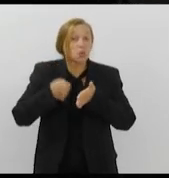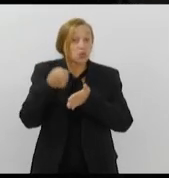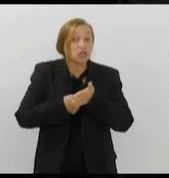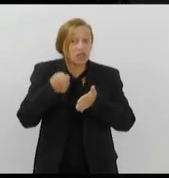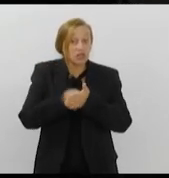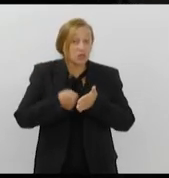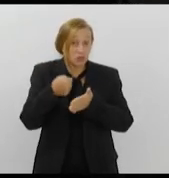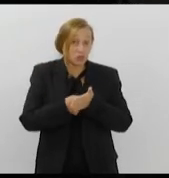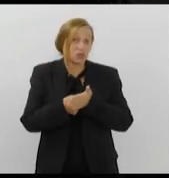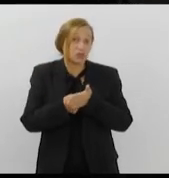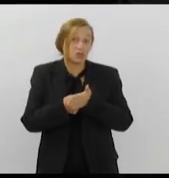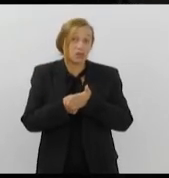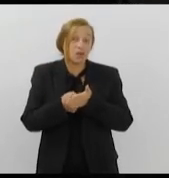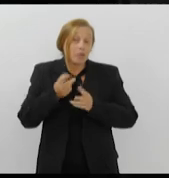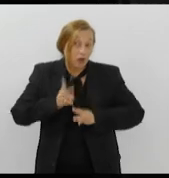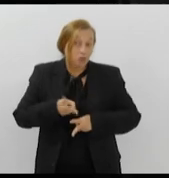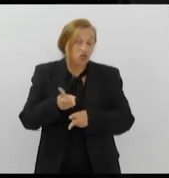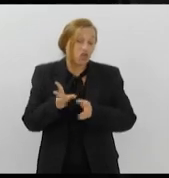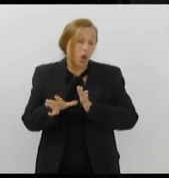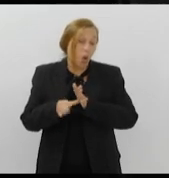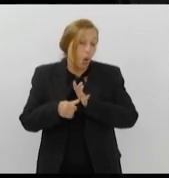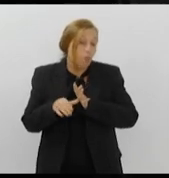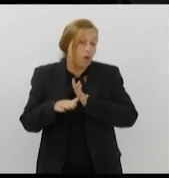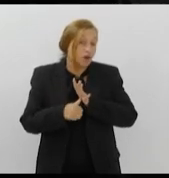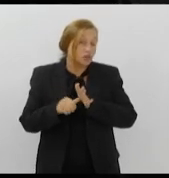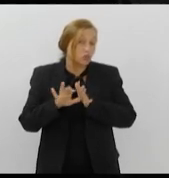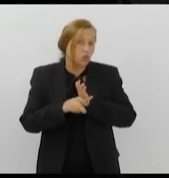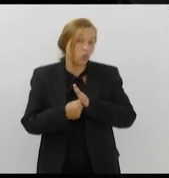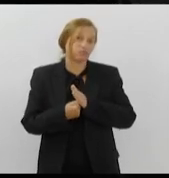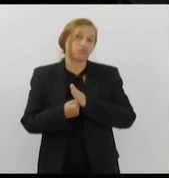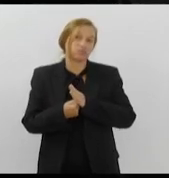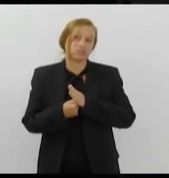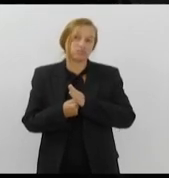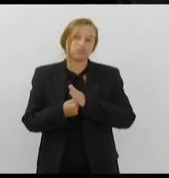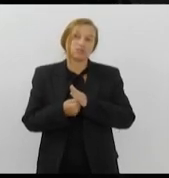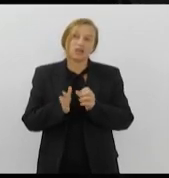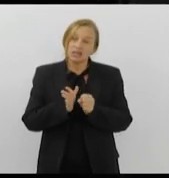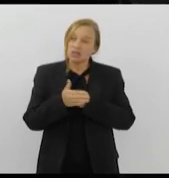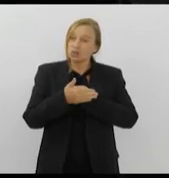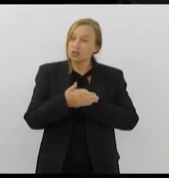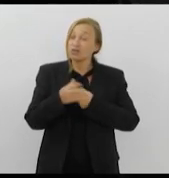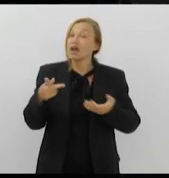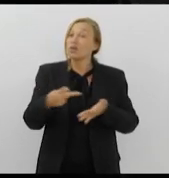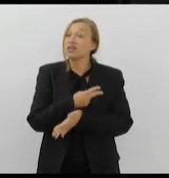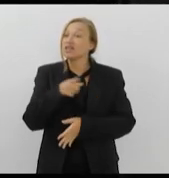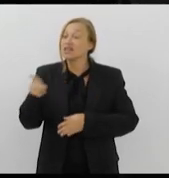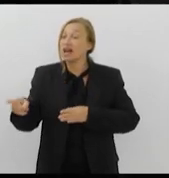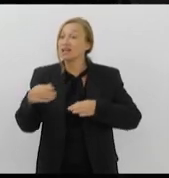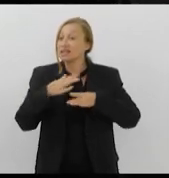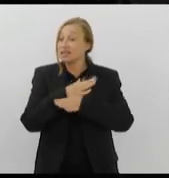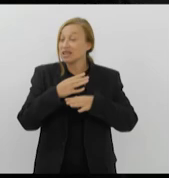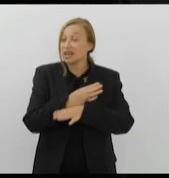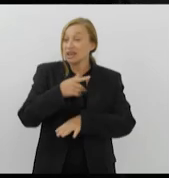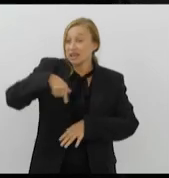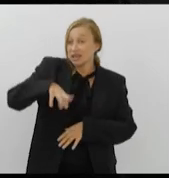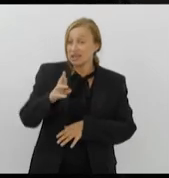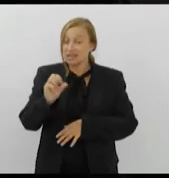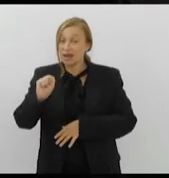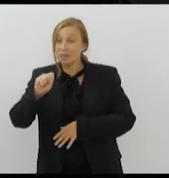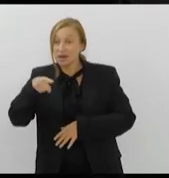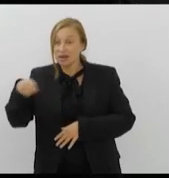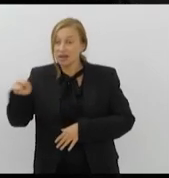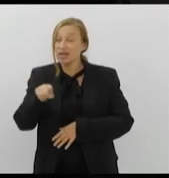sucessor, para continuar essa roubalheira que acontece aqui em Samã. E a senhora fica se